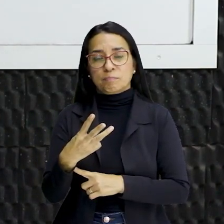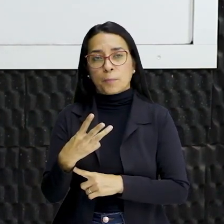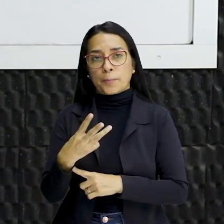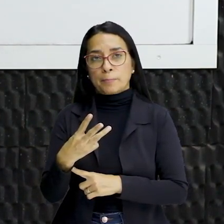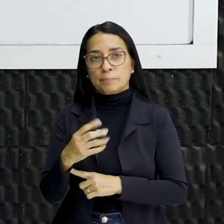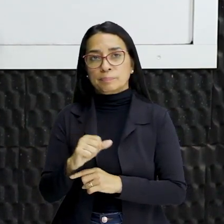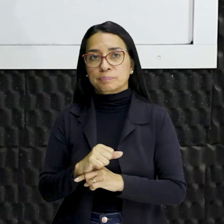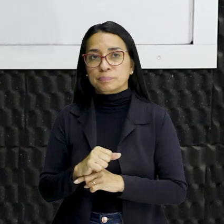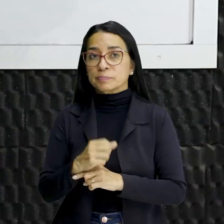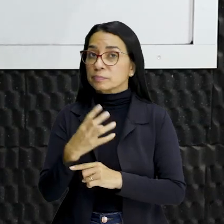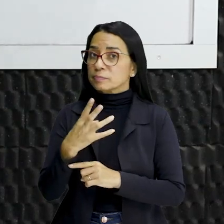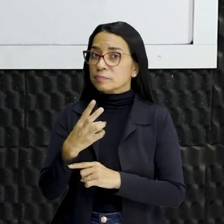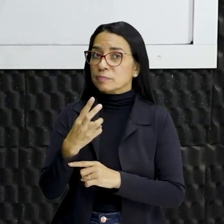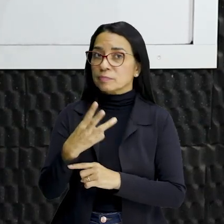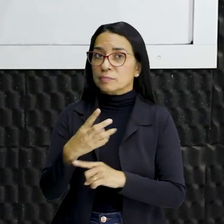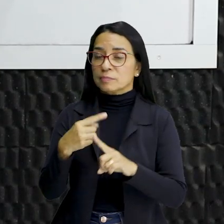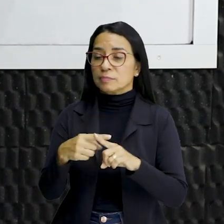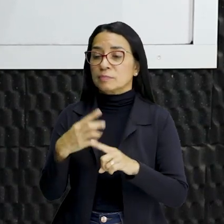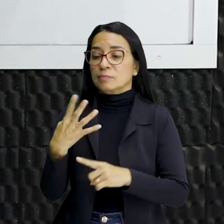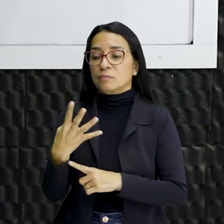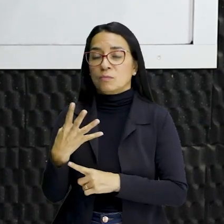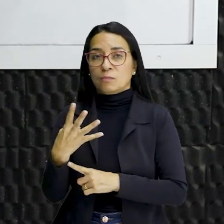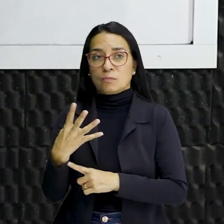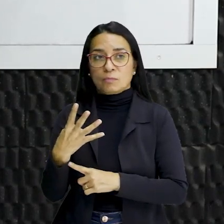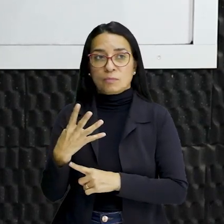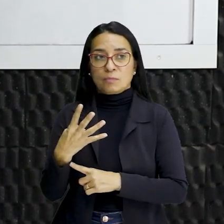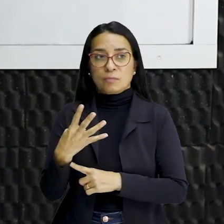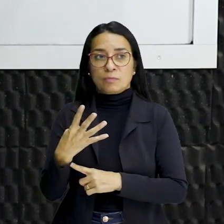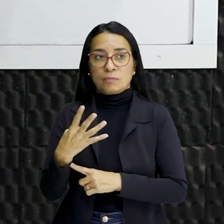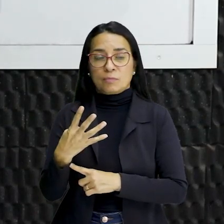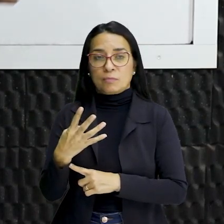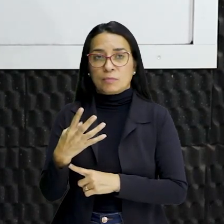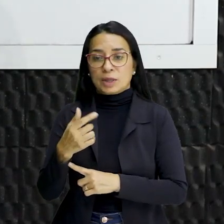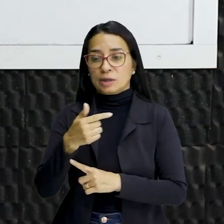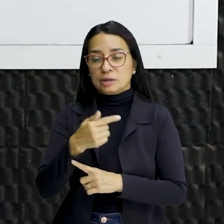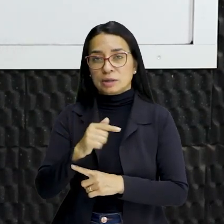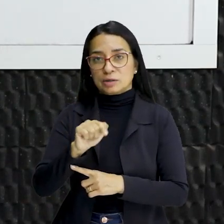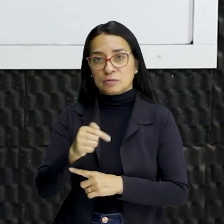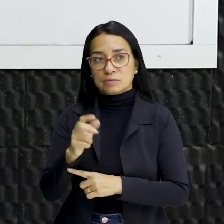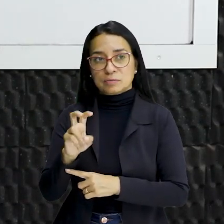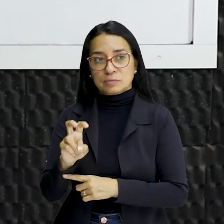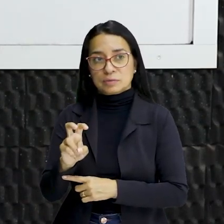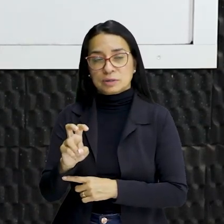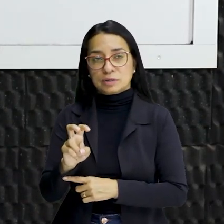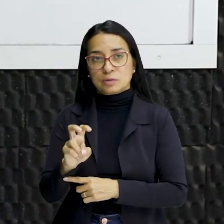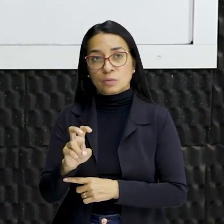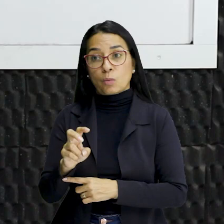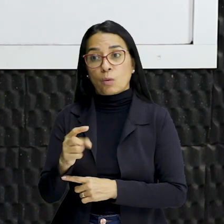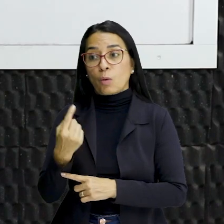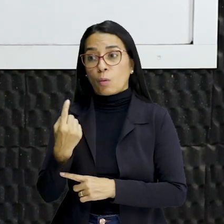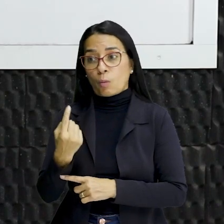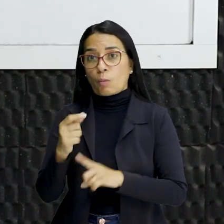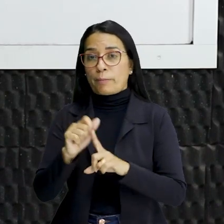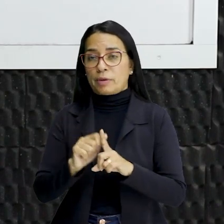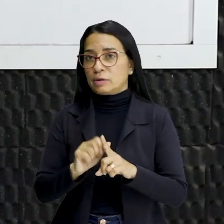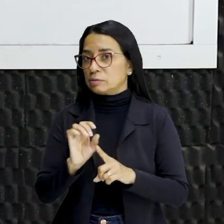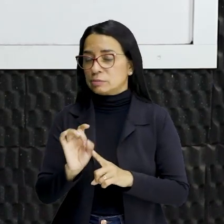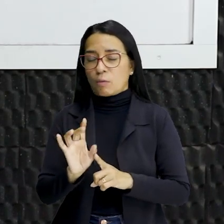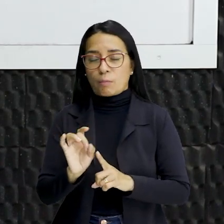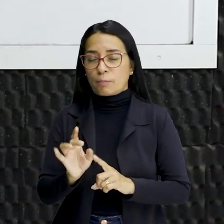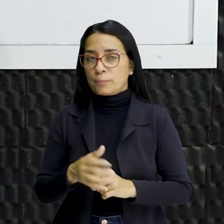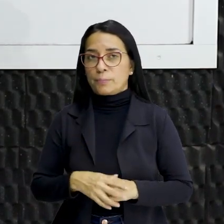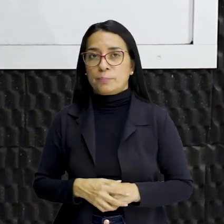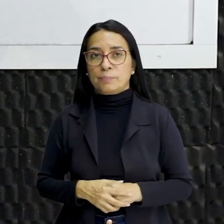quatro vezes então fica três vezes quatro certo e o 7,5 milhões